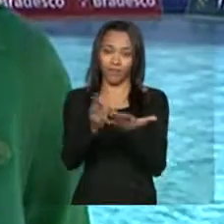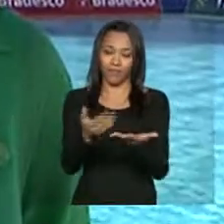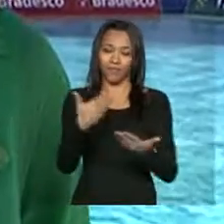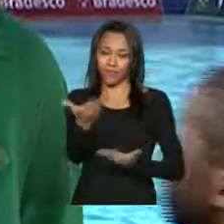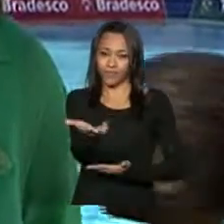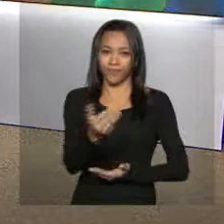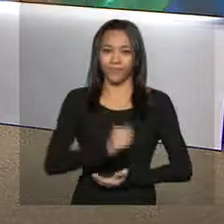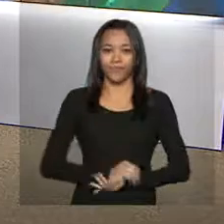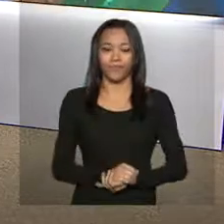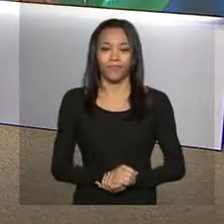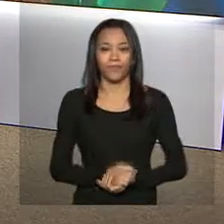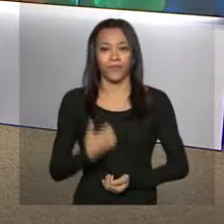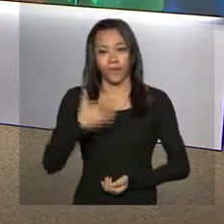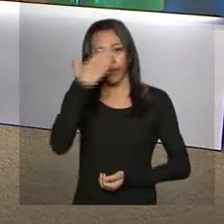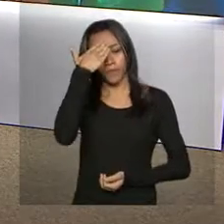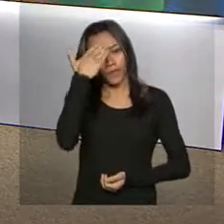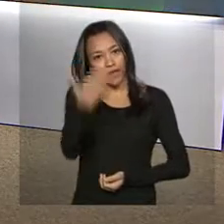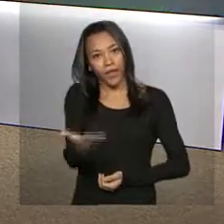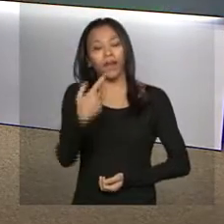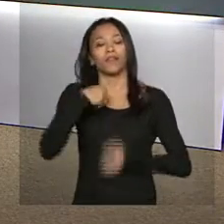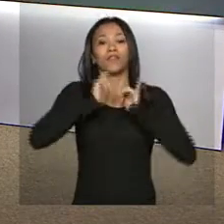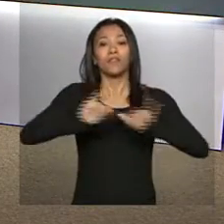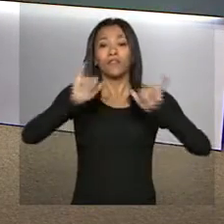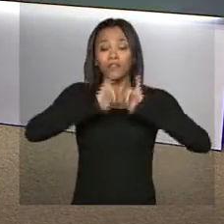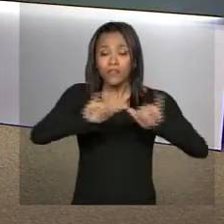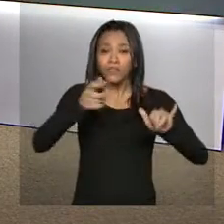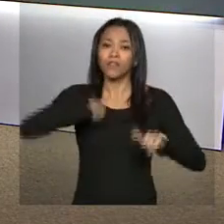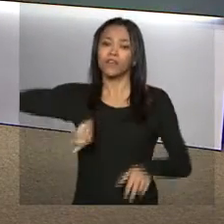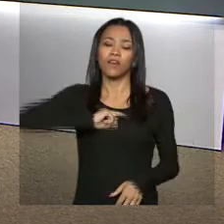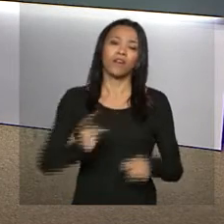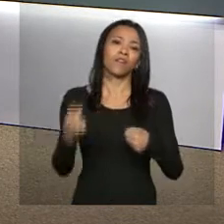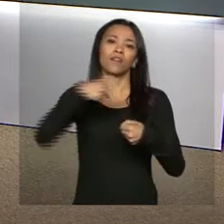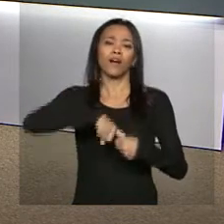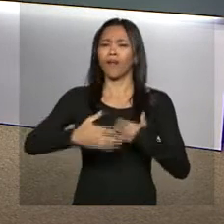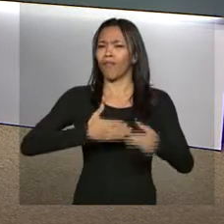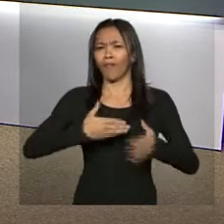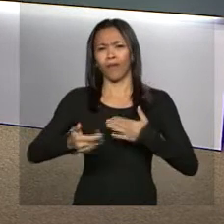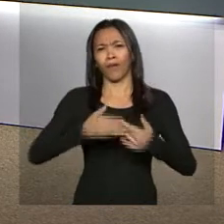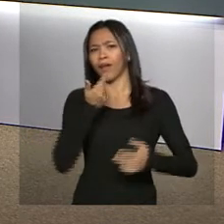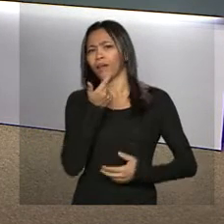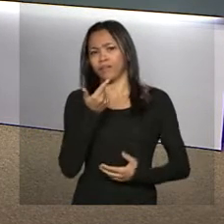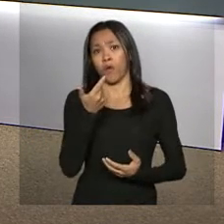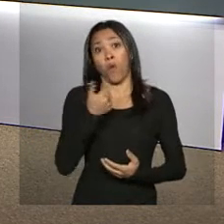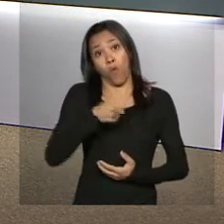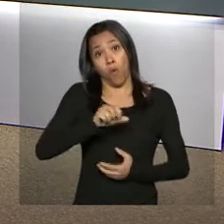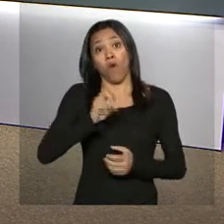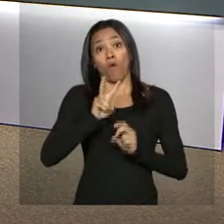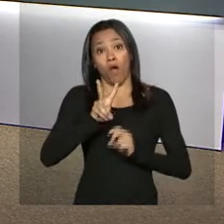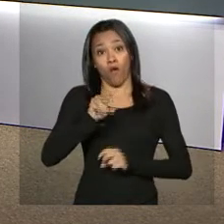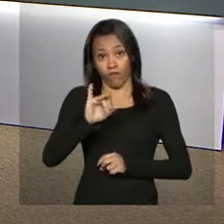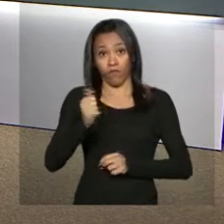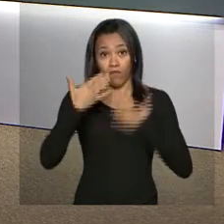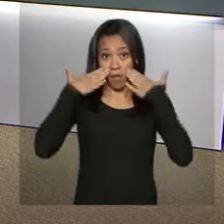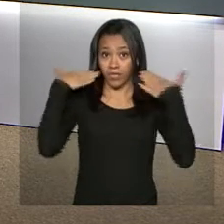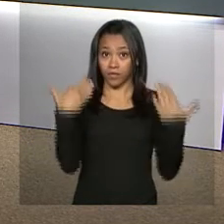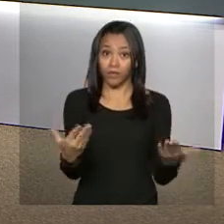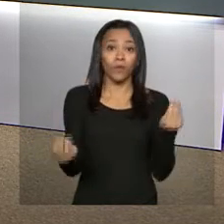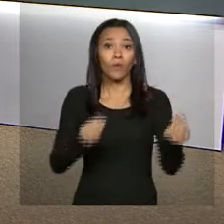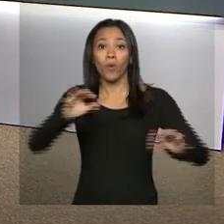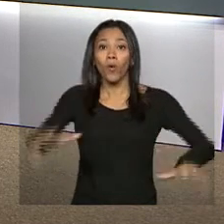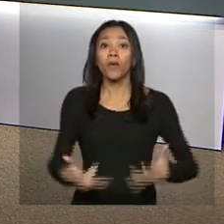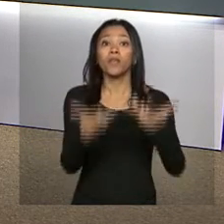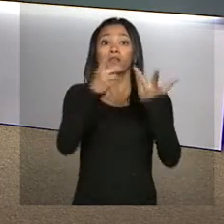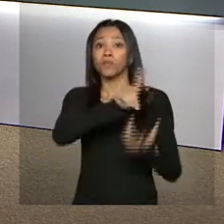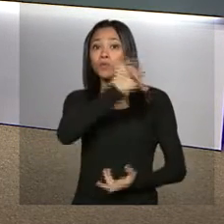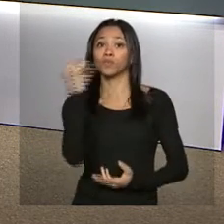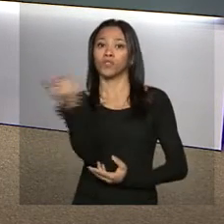você obrigada carolina pelas informações e nós voltamos a qualquer momento ou com a transmissão ao vivo da cerimônia de comemoração do dia